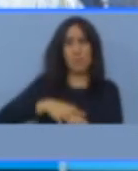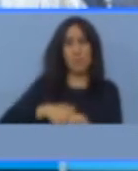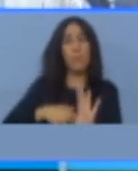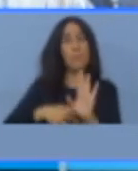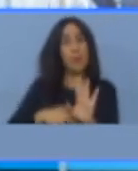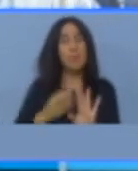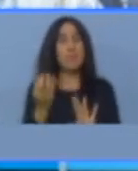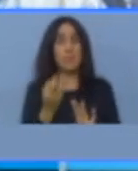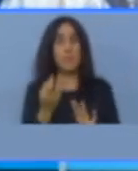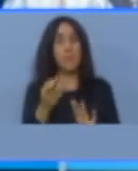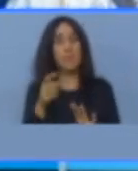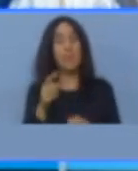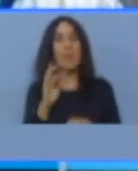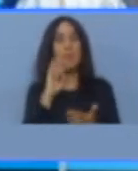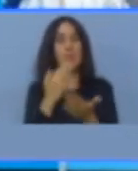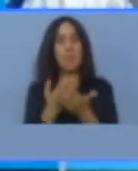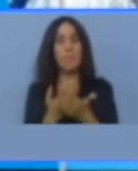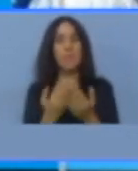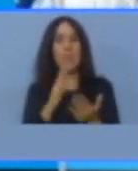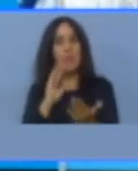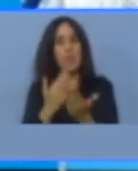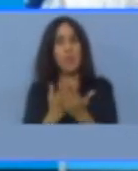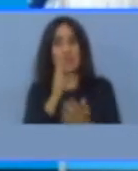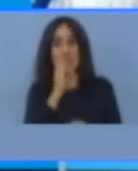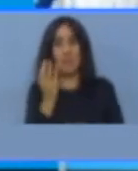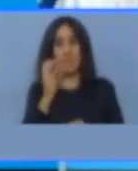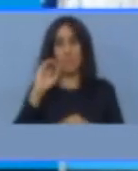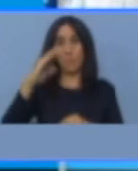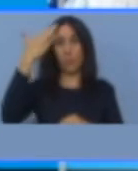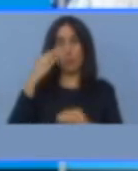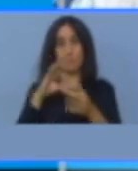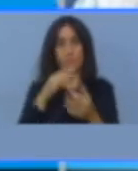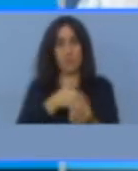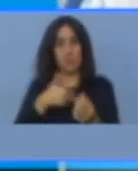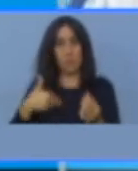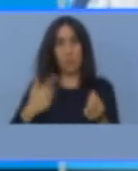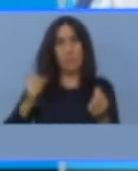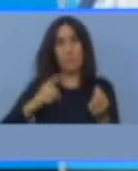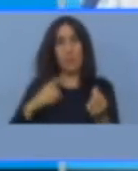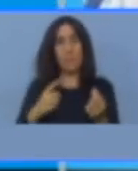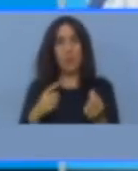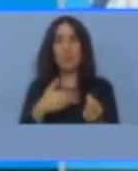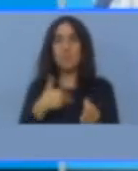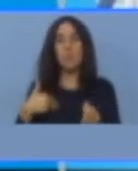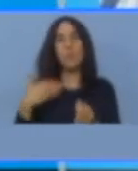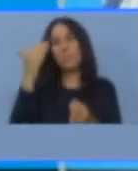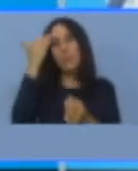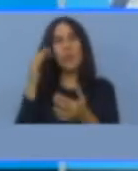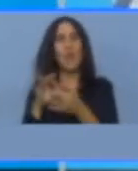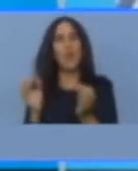mesmo nisso, se houver aquilo que é prioridades em saúde, muitas vezes elas não vão para a saúde mental. Ou